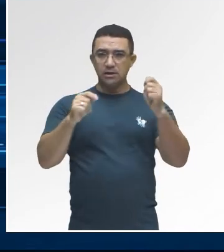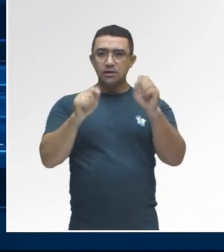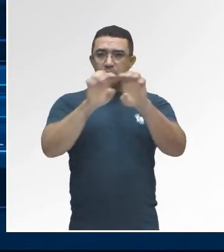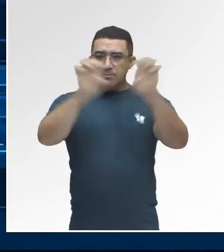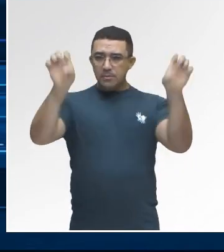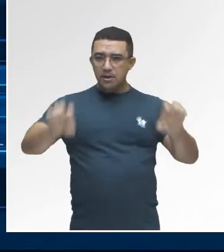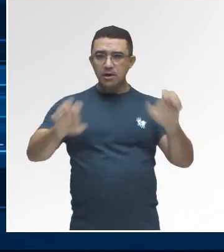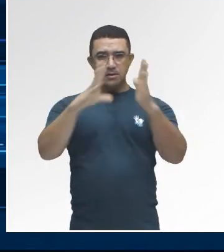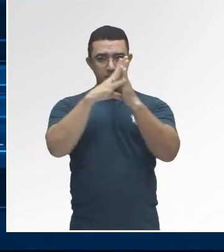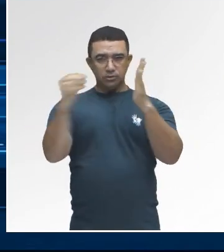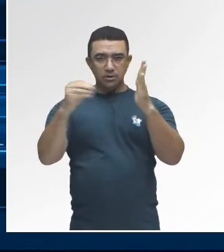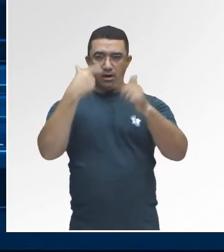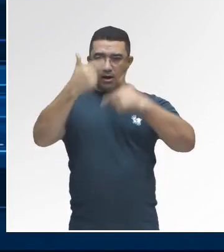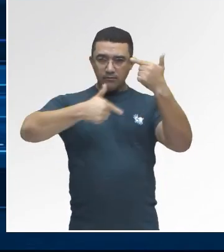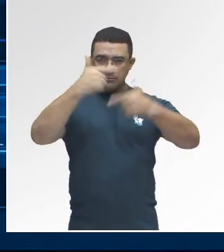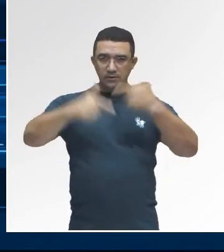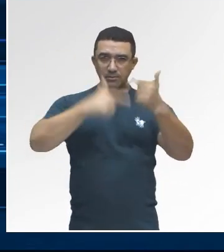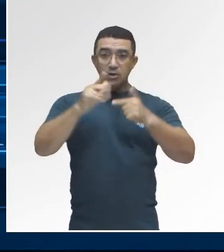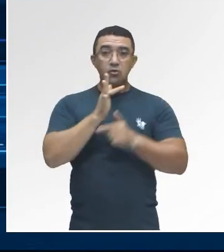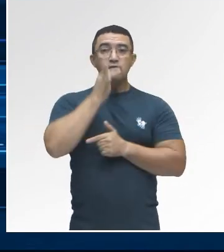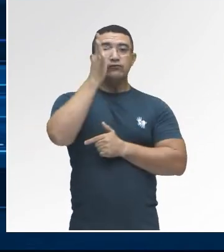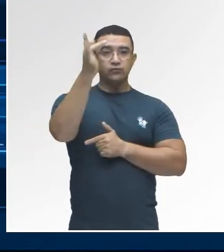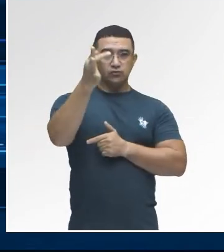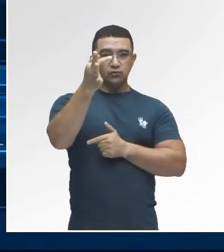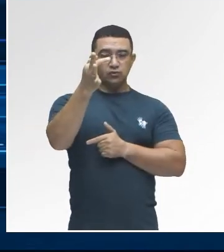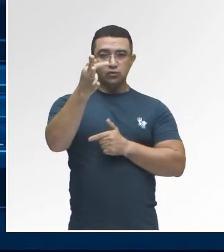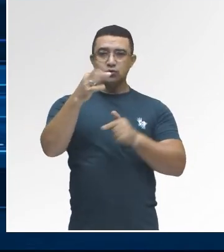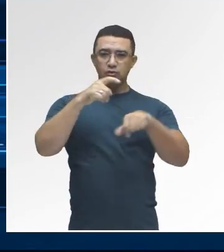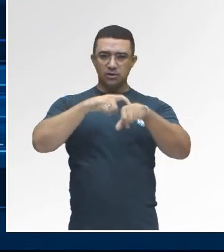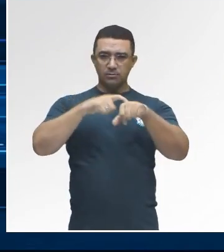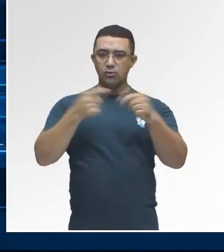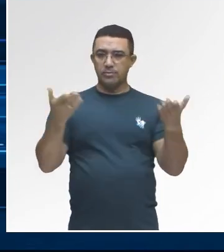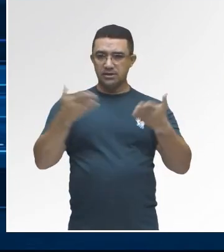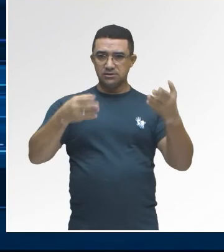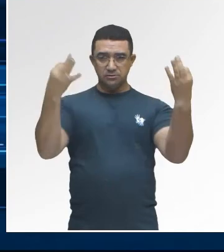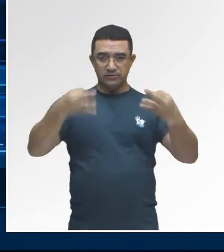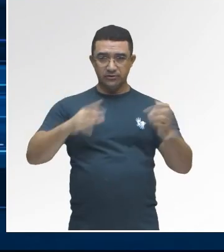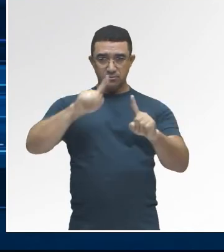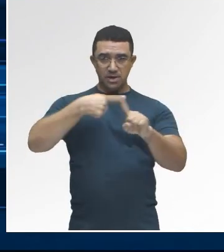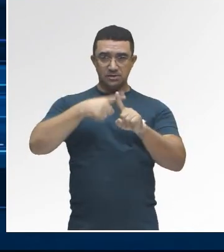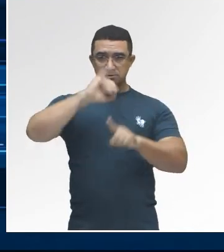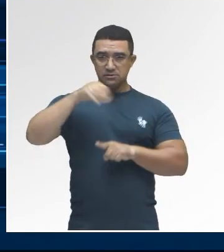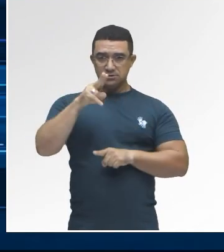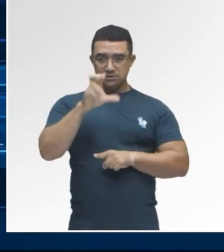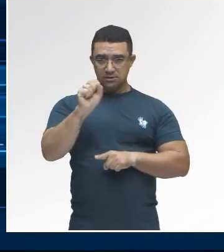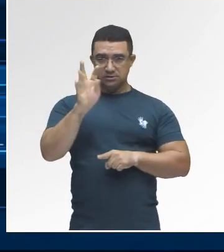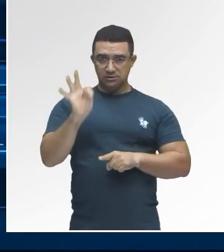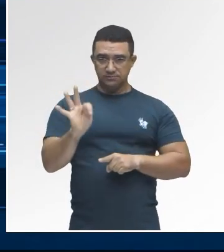trabalhar nas questões futuras aí sobre present perfect mais just.